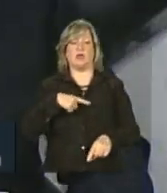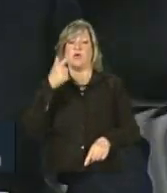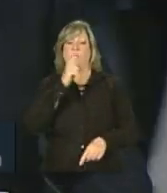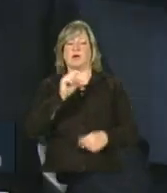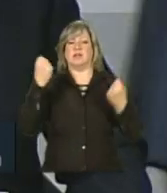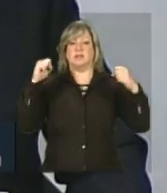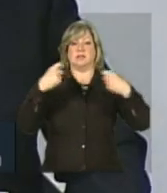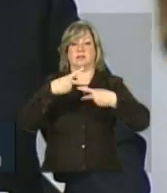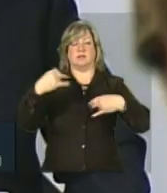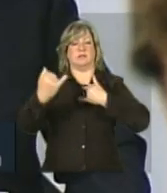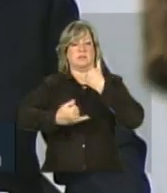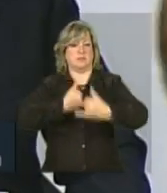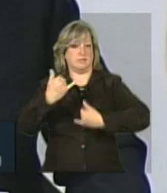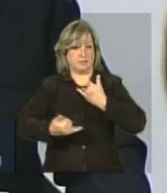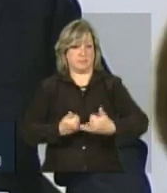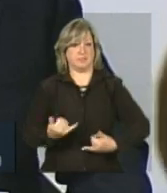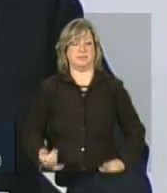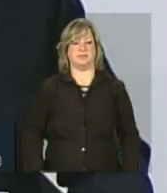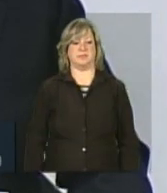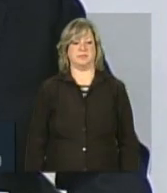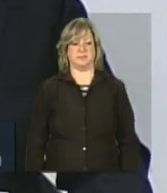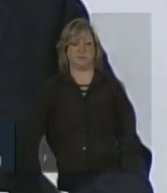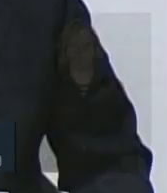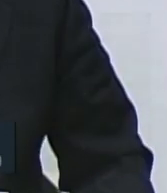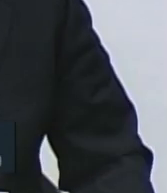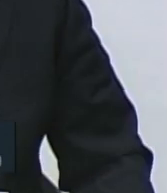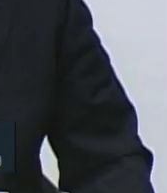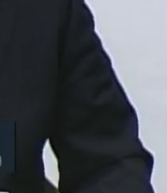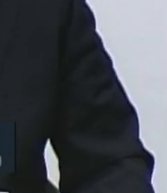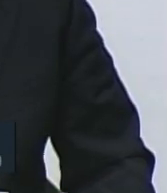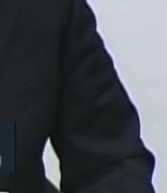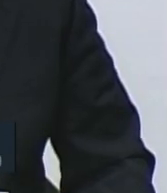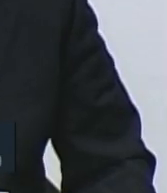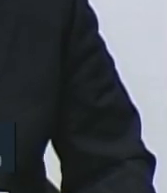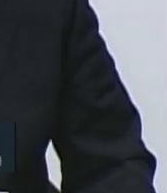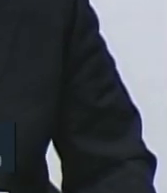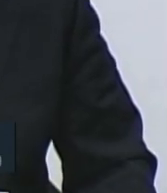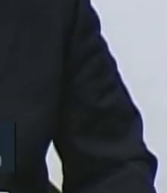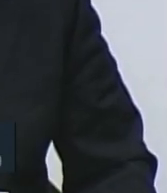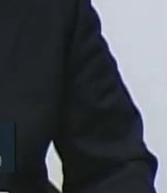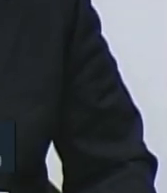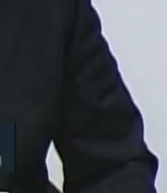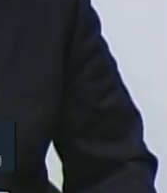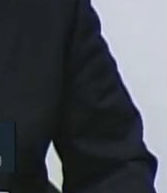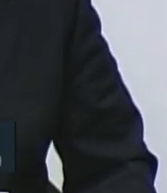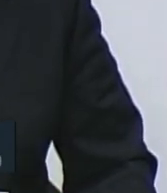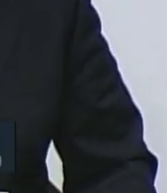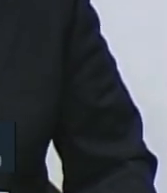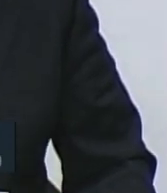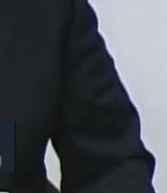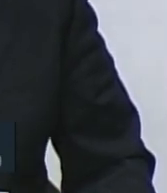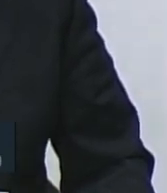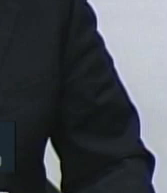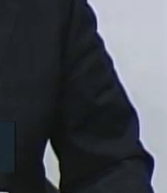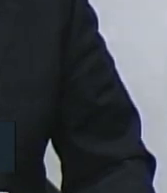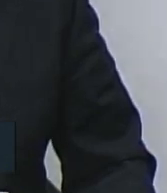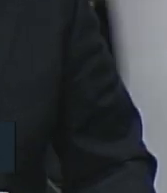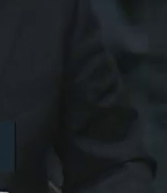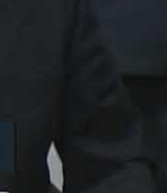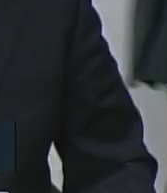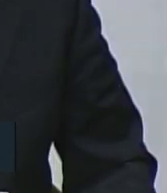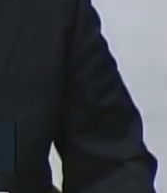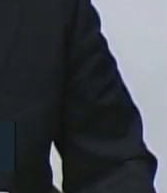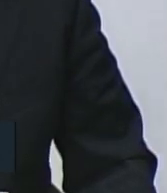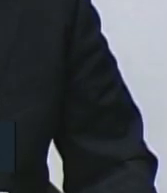ao esporte, lazer e recreação. E uma segunda observação e última acerca do programa Segundo Tempo, diz respeito à chamada